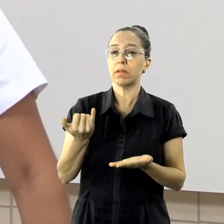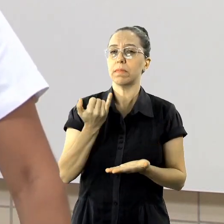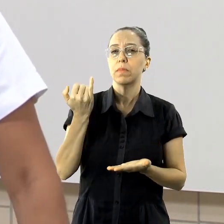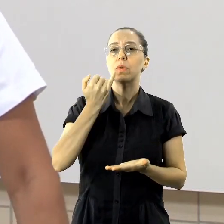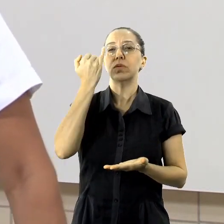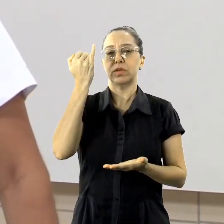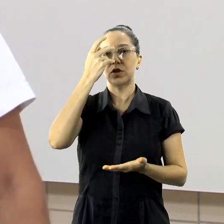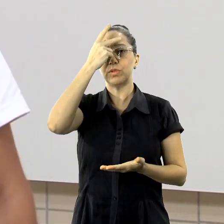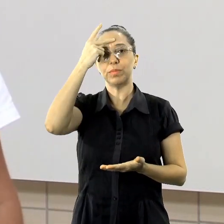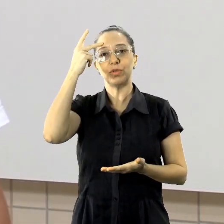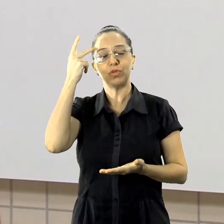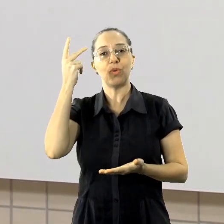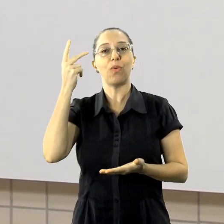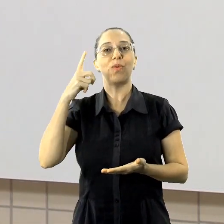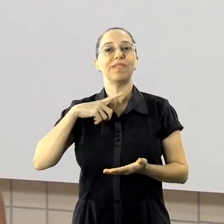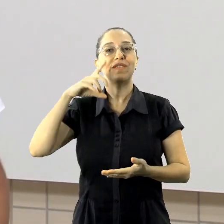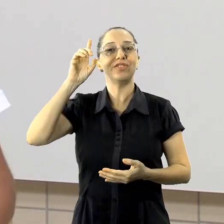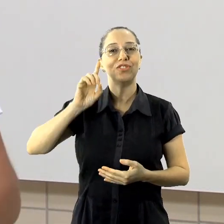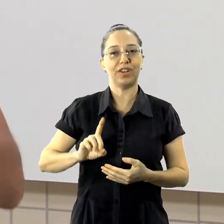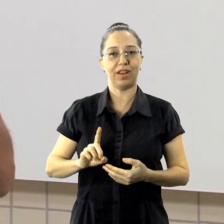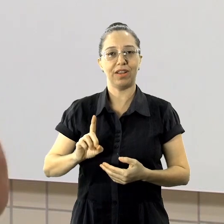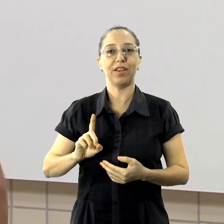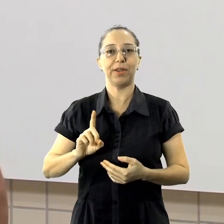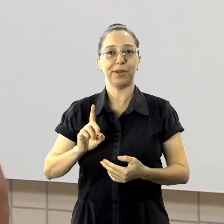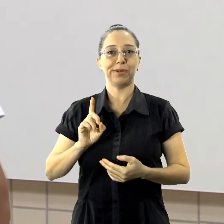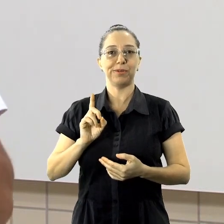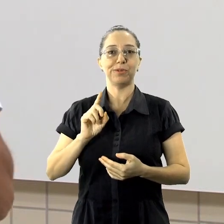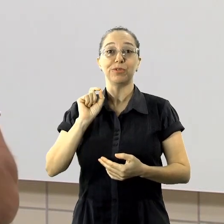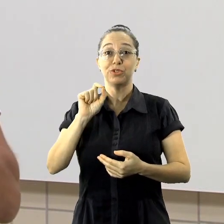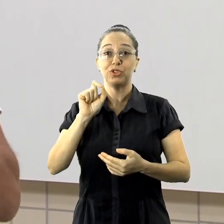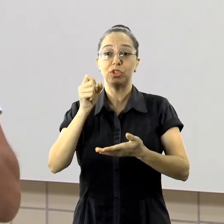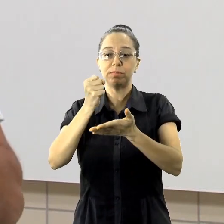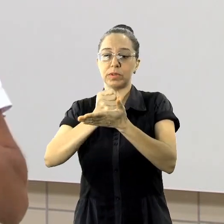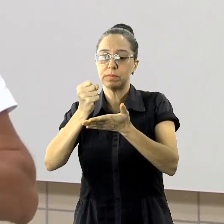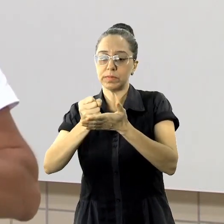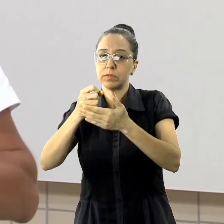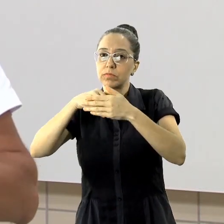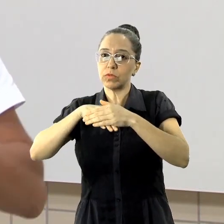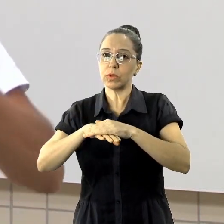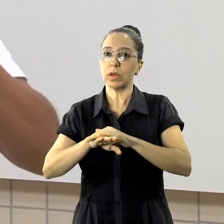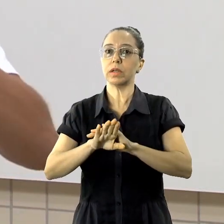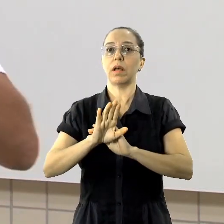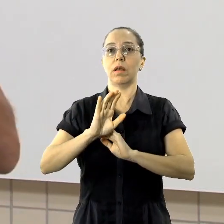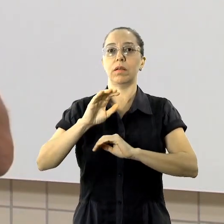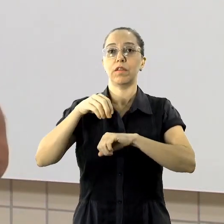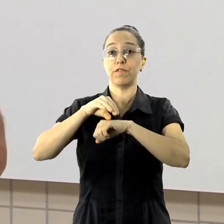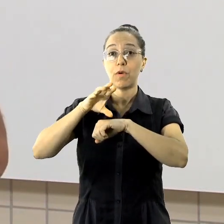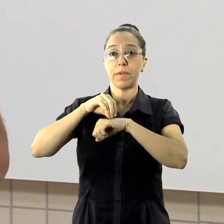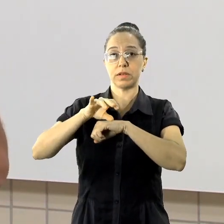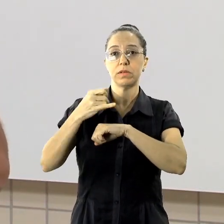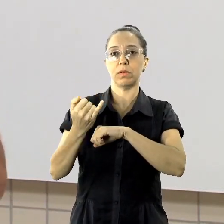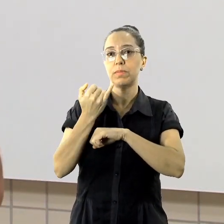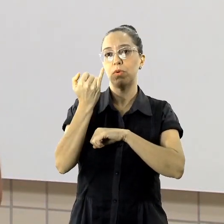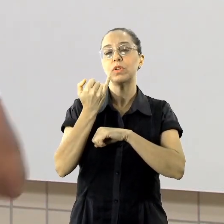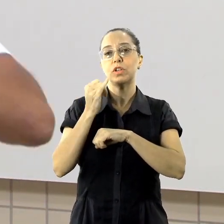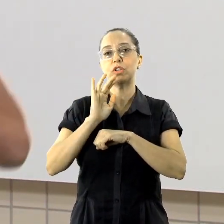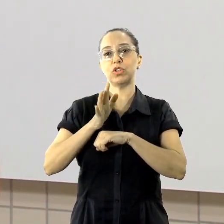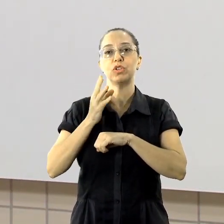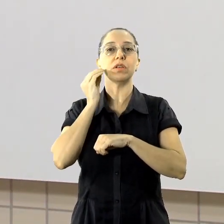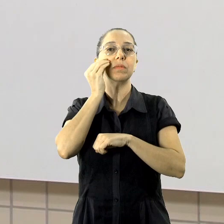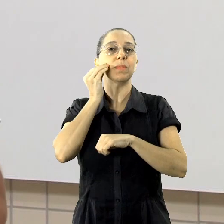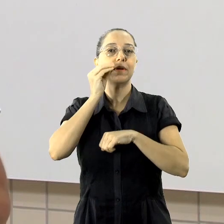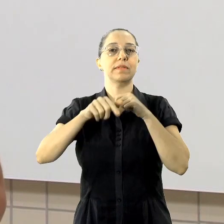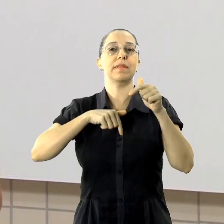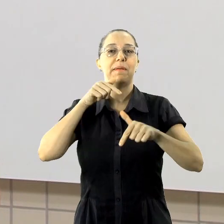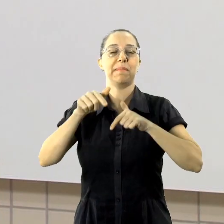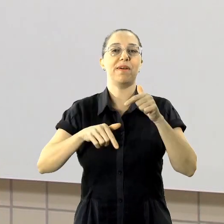o trabalhador, ele tem o direito de guardar para ter as informações em relação ao vínculo de emprego, ao vínculo